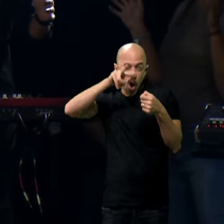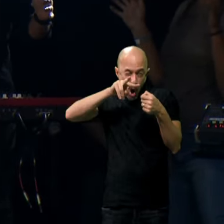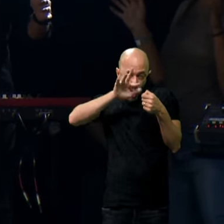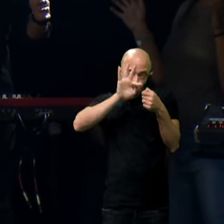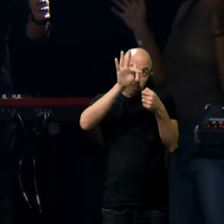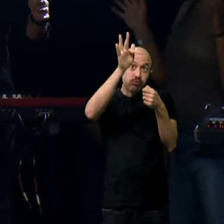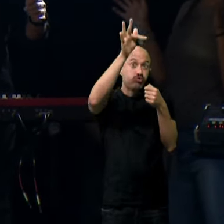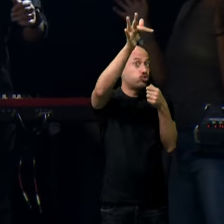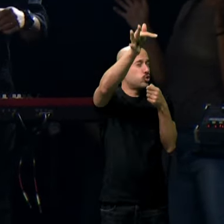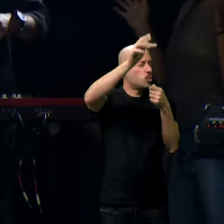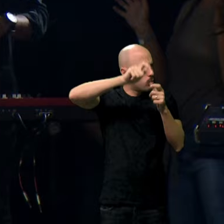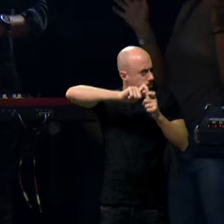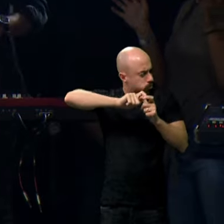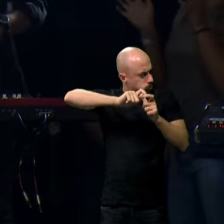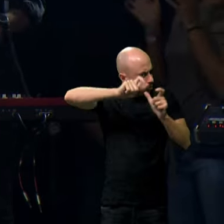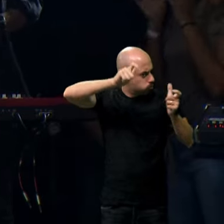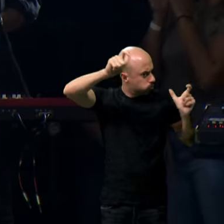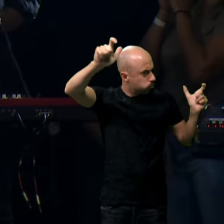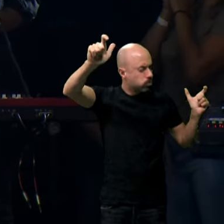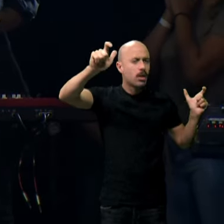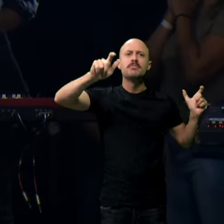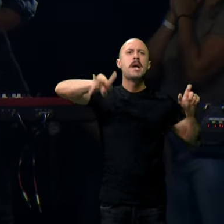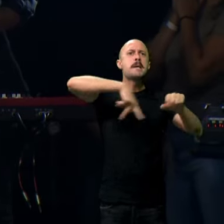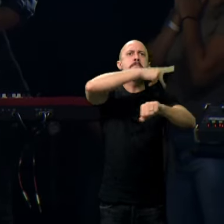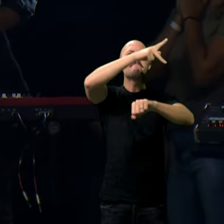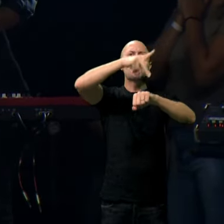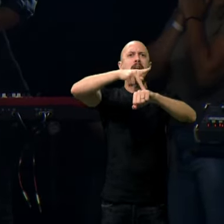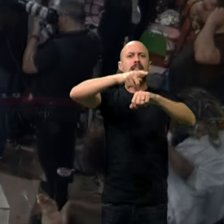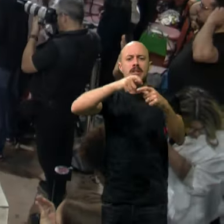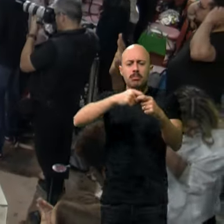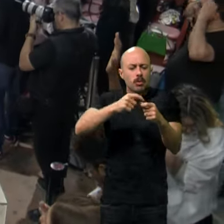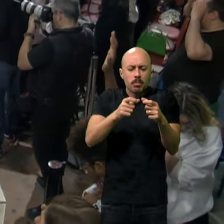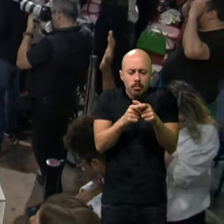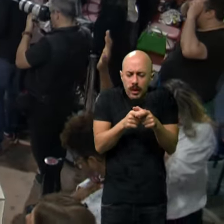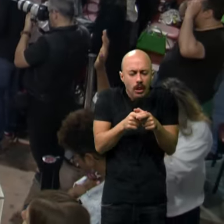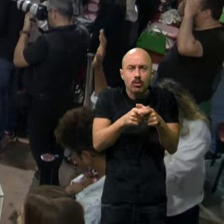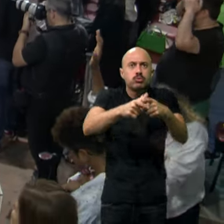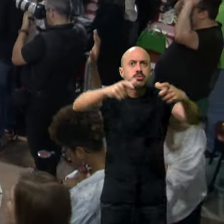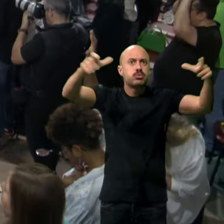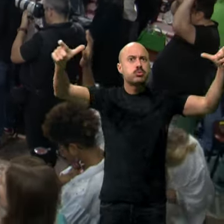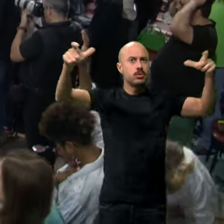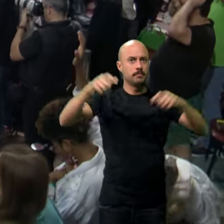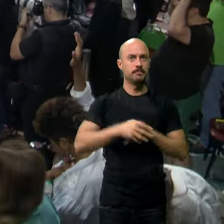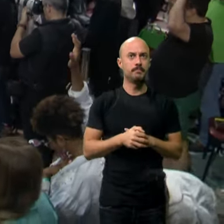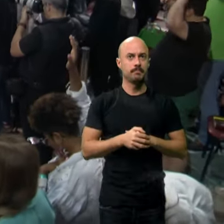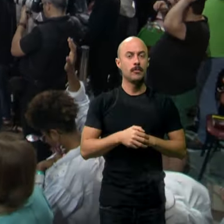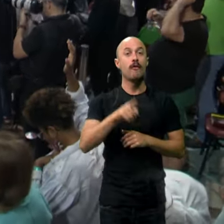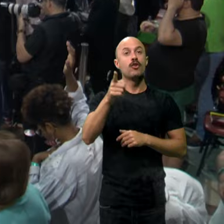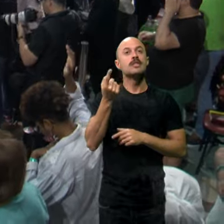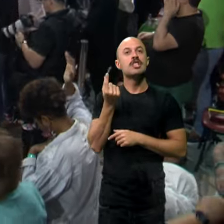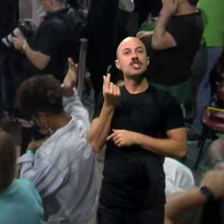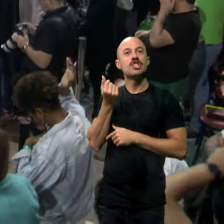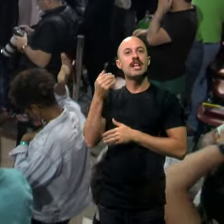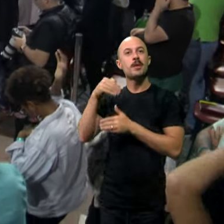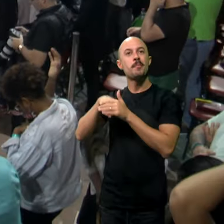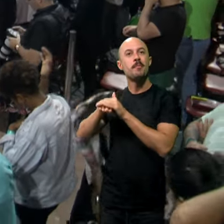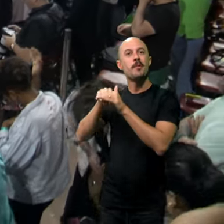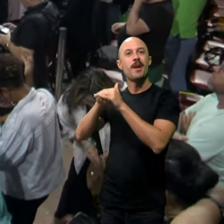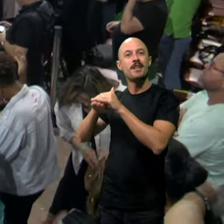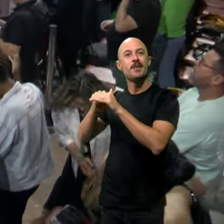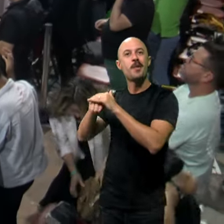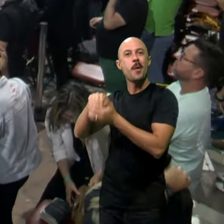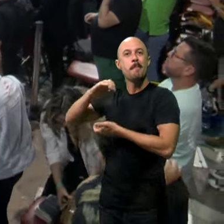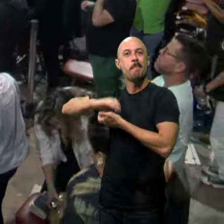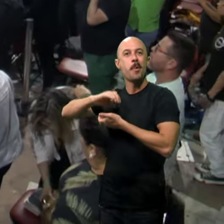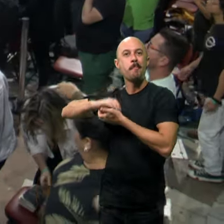olha pequeno, você está contando o que você pode fazer com a sua poupança, com o que você guardou. Mas quando você olha longe, você